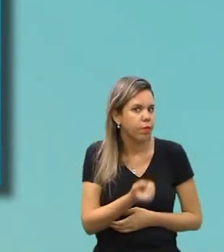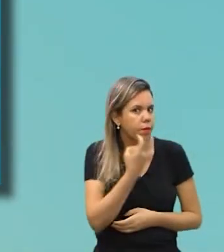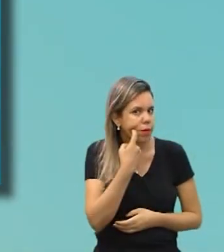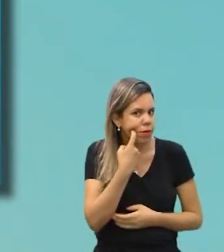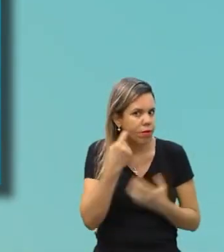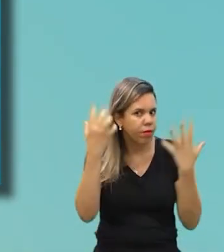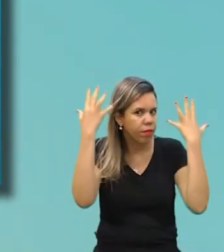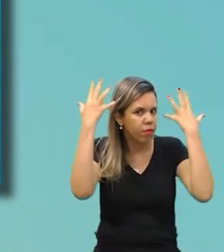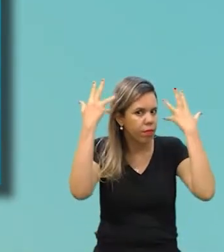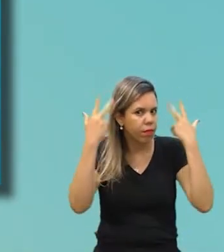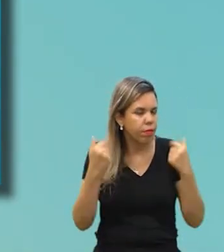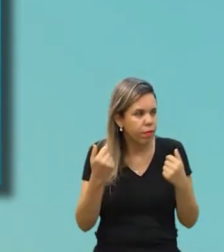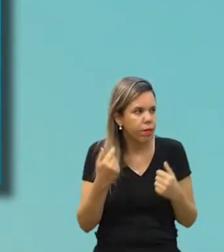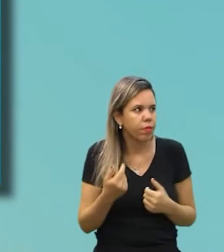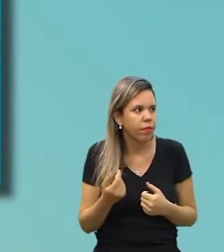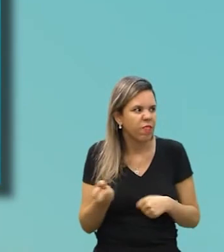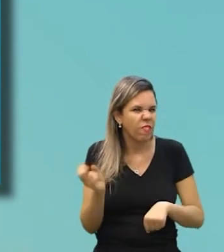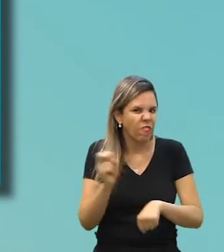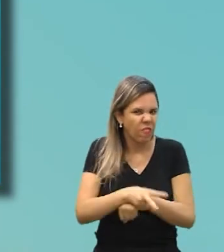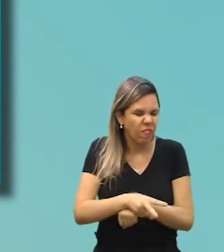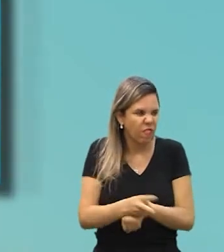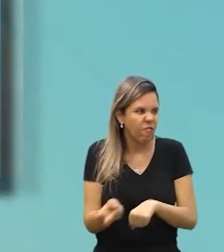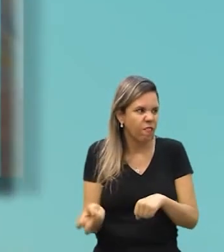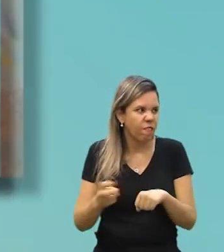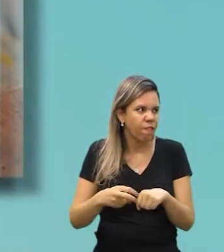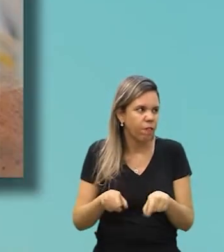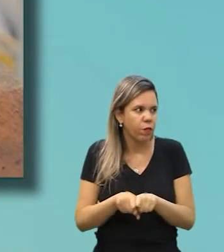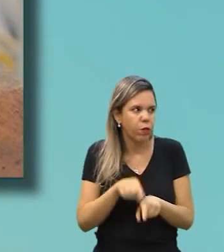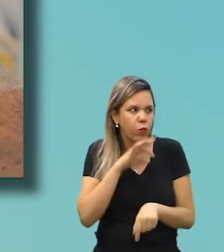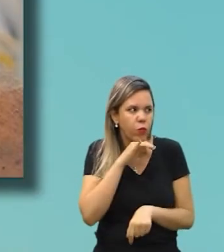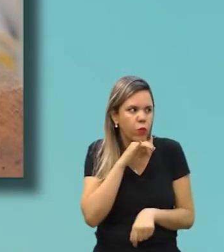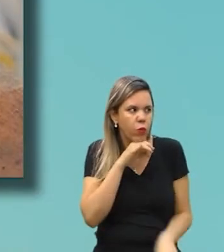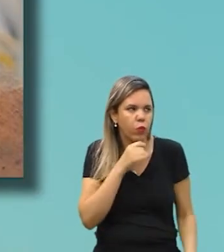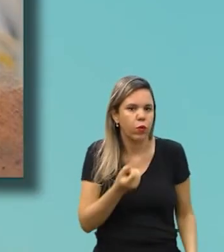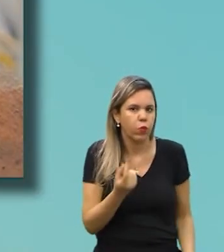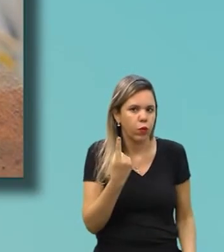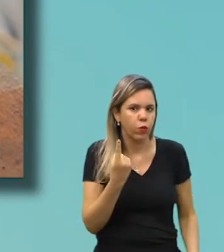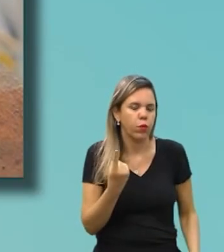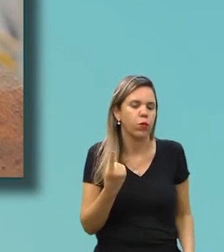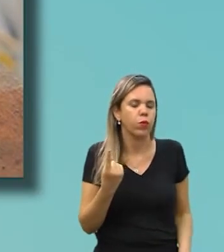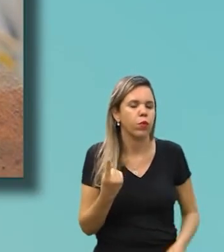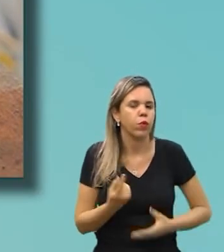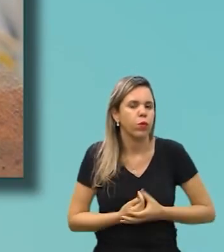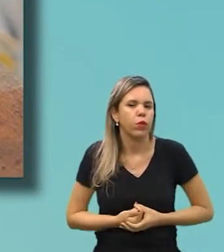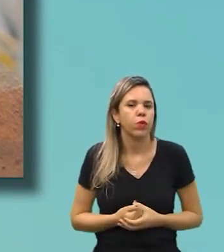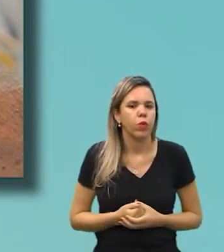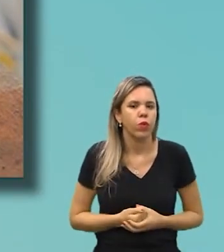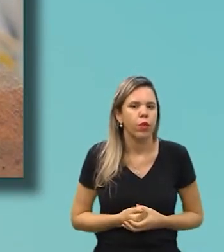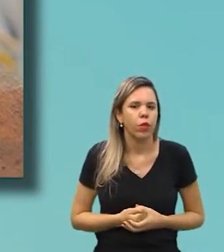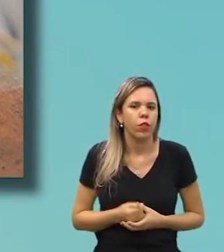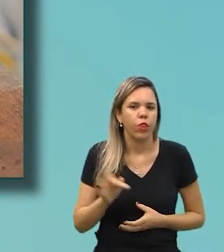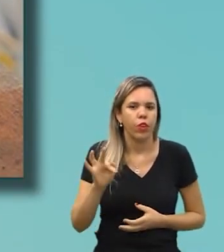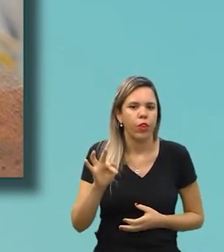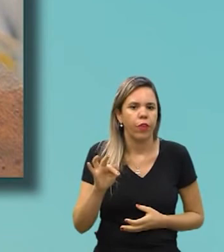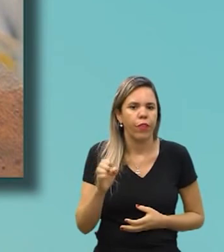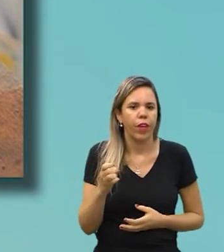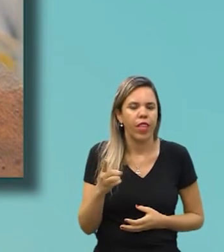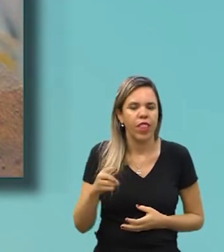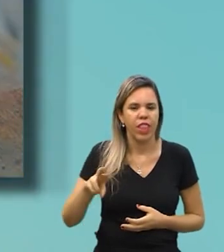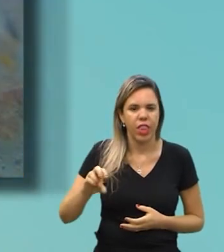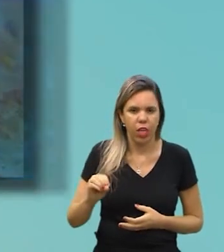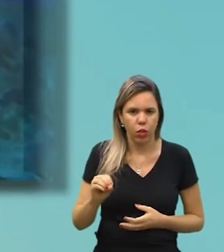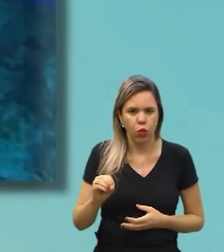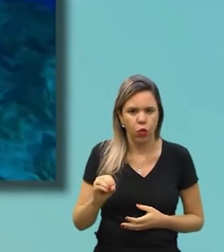uma espécie invasora e venenosa desse animal exótico, tem aparecido no arquipélago de Fernando de Noronha